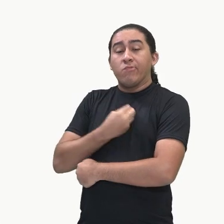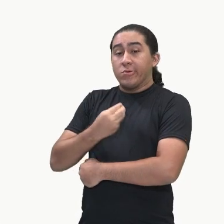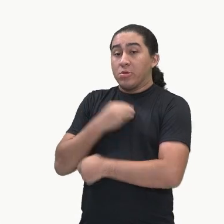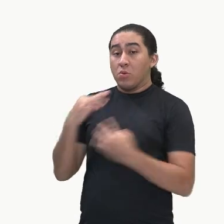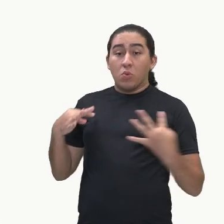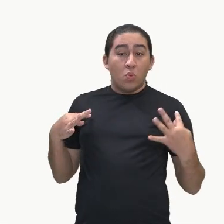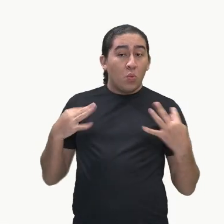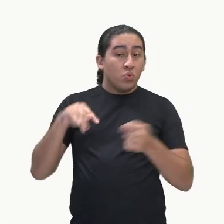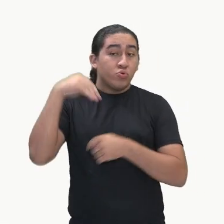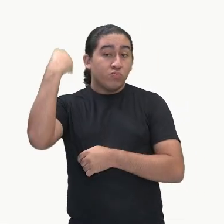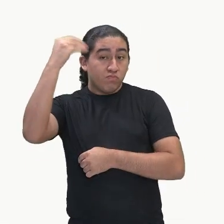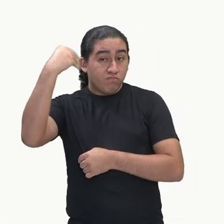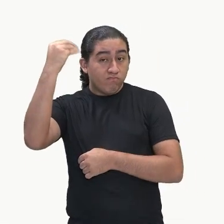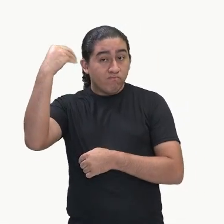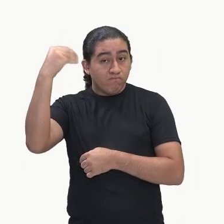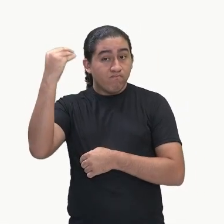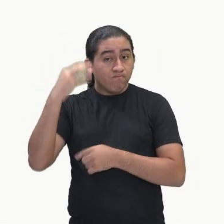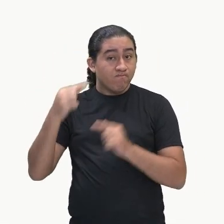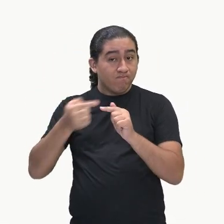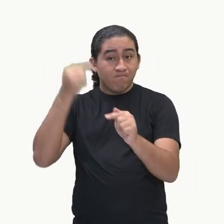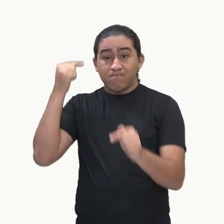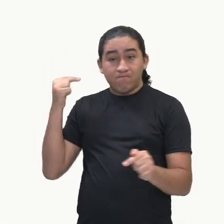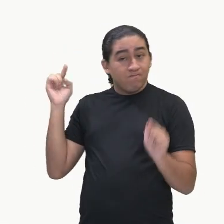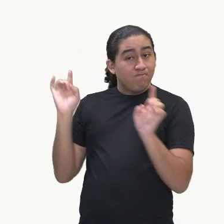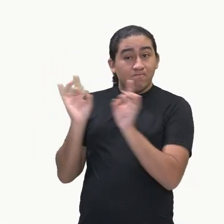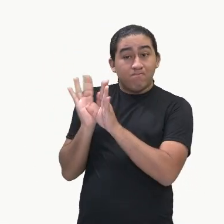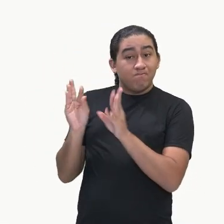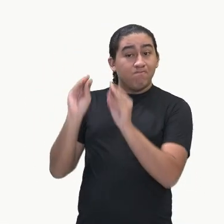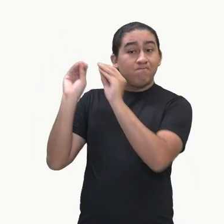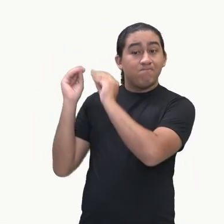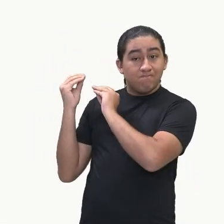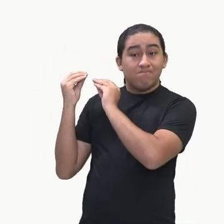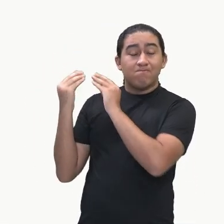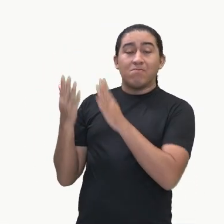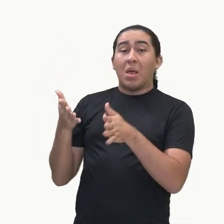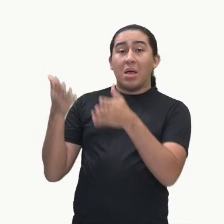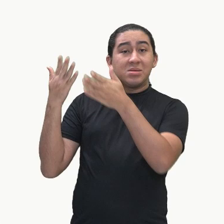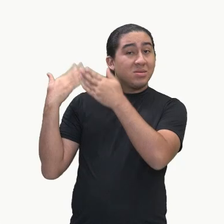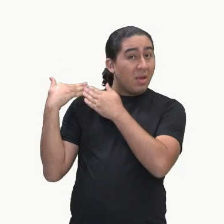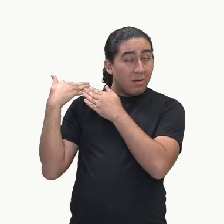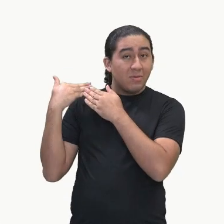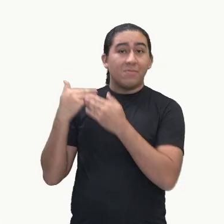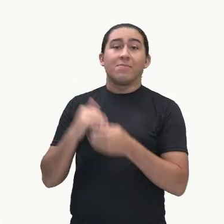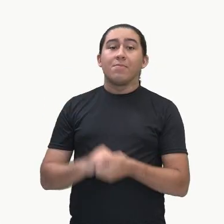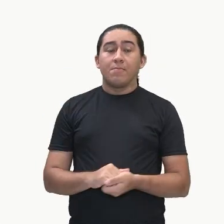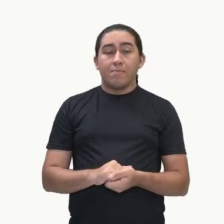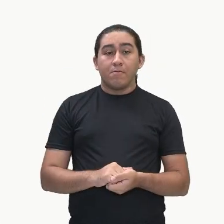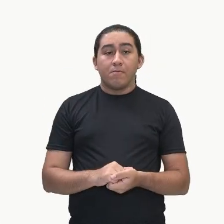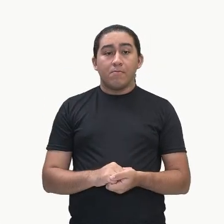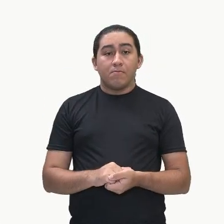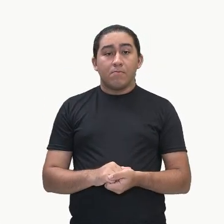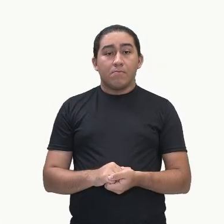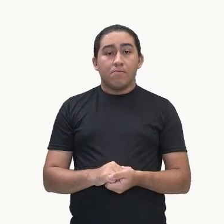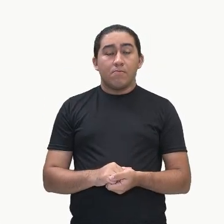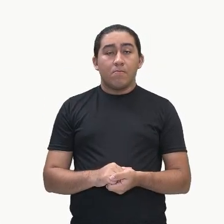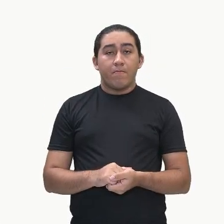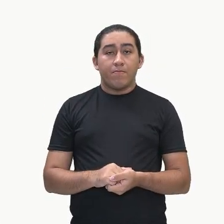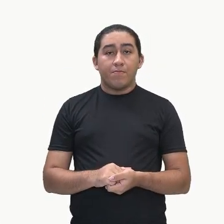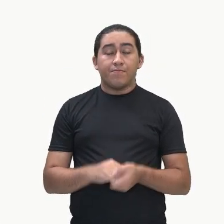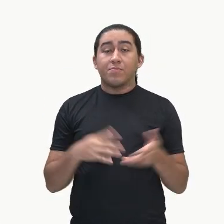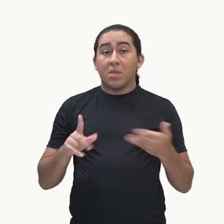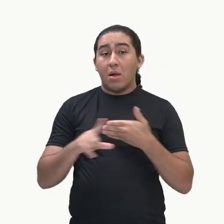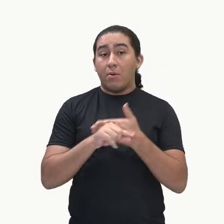passado, olha, tudo isso ficou para trás, ficou na estrada, né? Então, o eu lírico